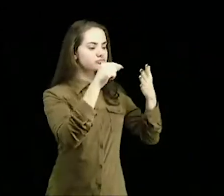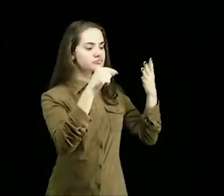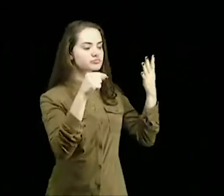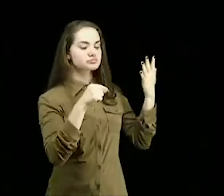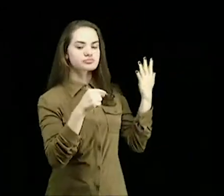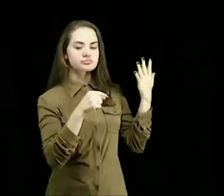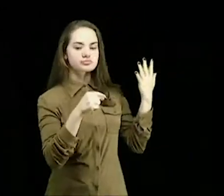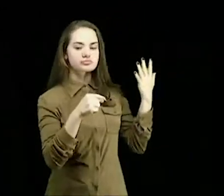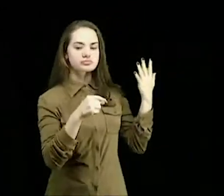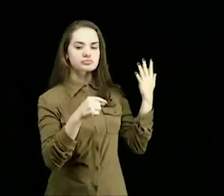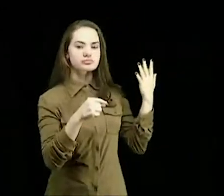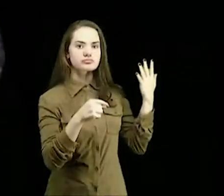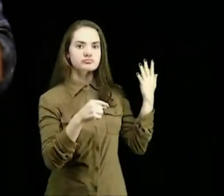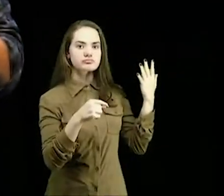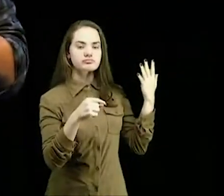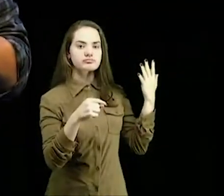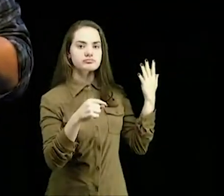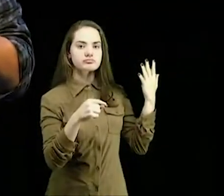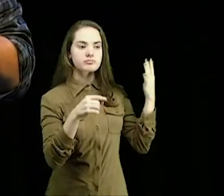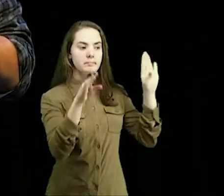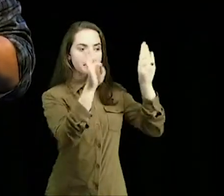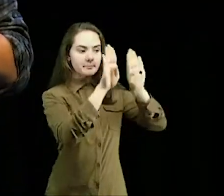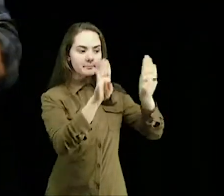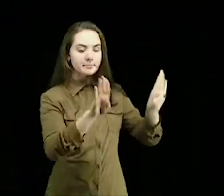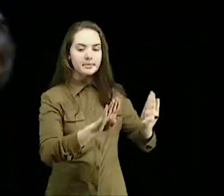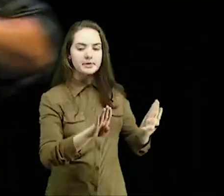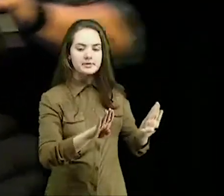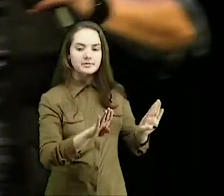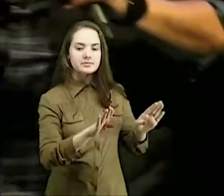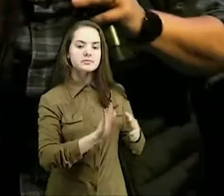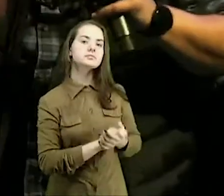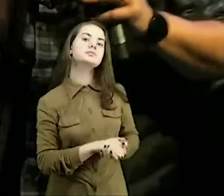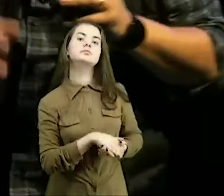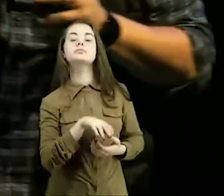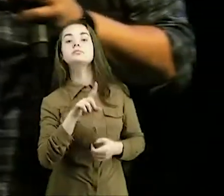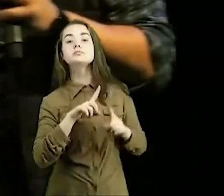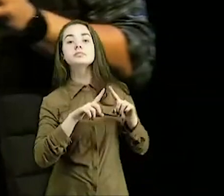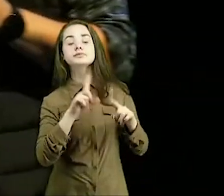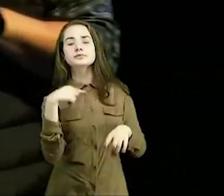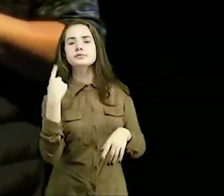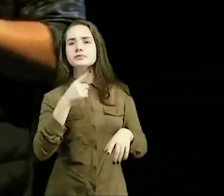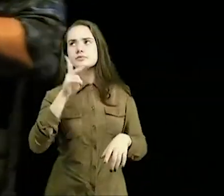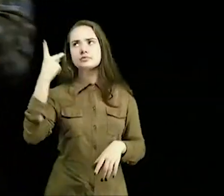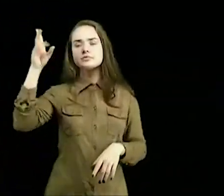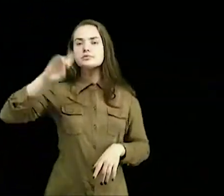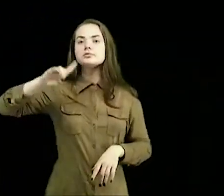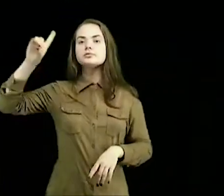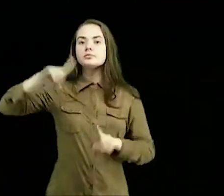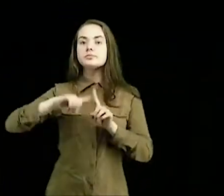tem os nossos deuses, Baal, com letra minúscula. Nós